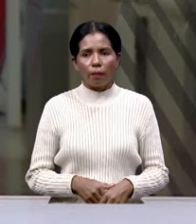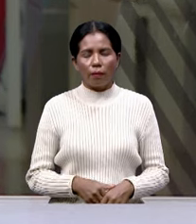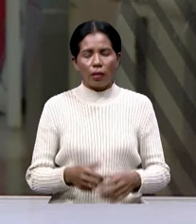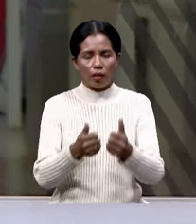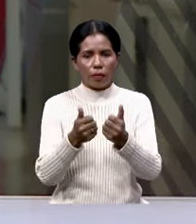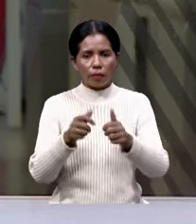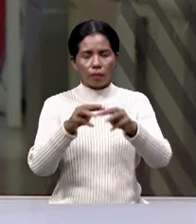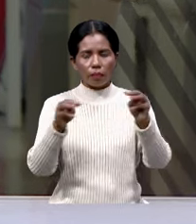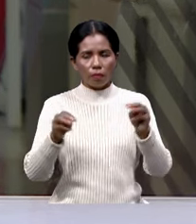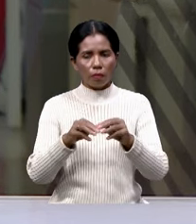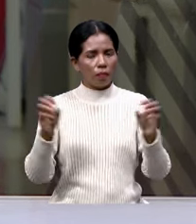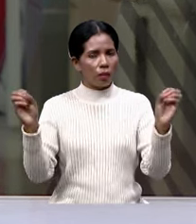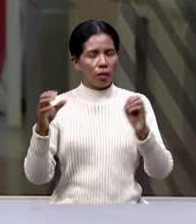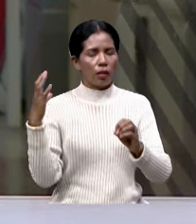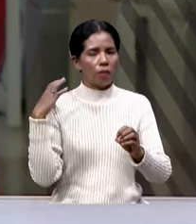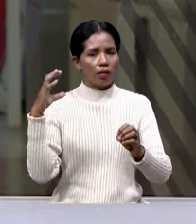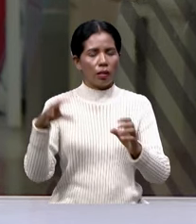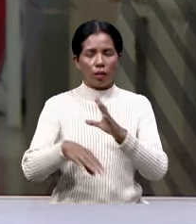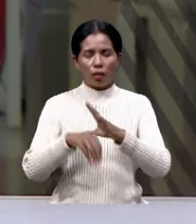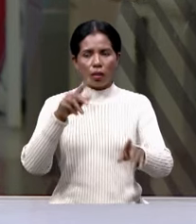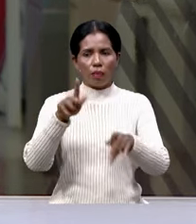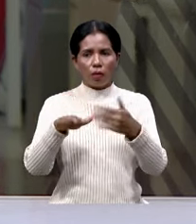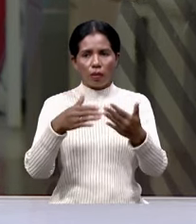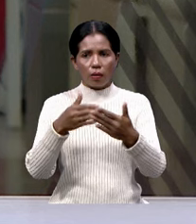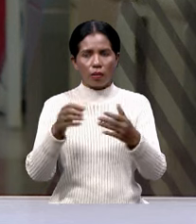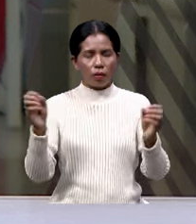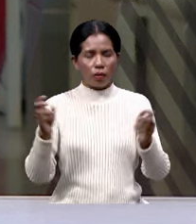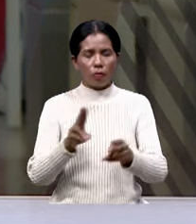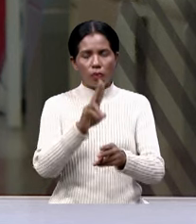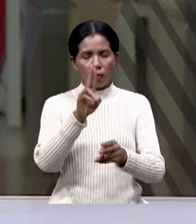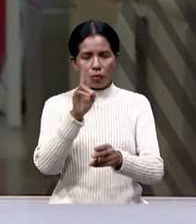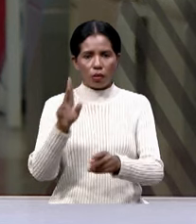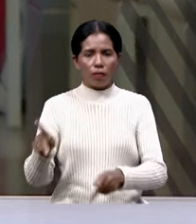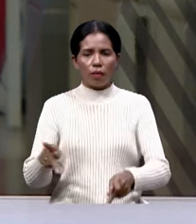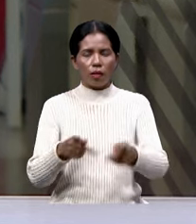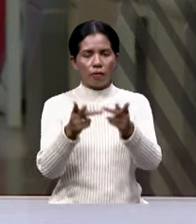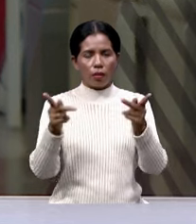Autoridade do município, lei e competência, atuação e comunidade, nebe ocupa espaço público.